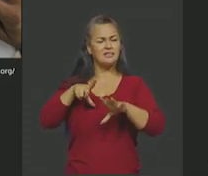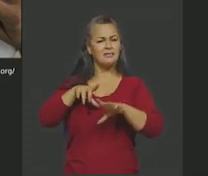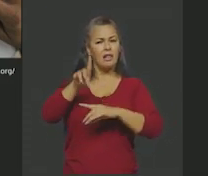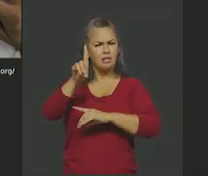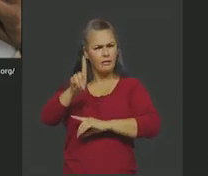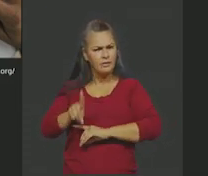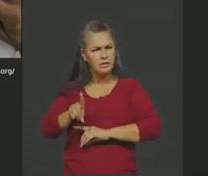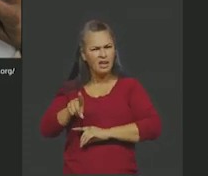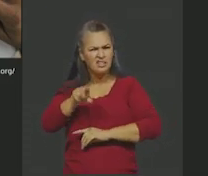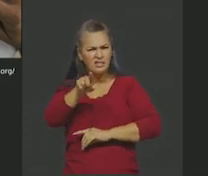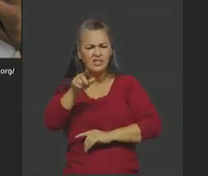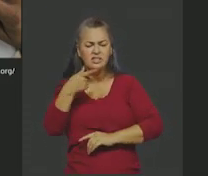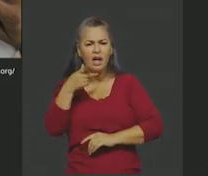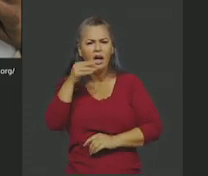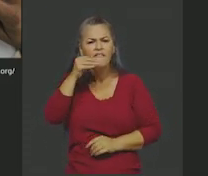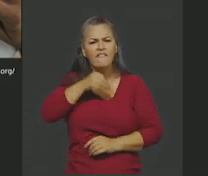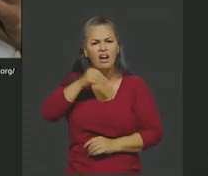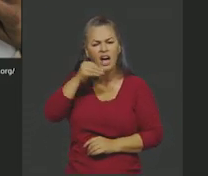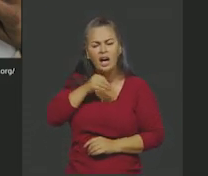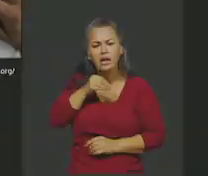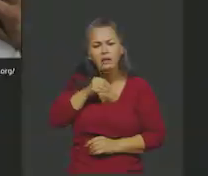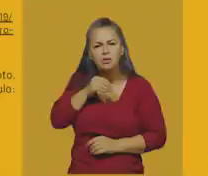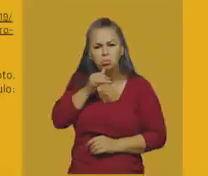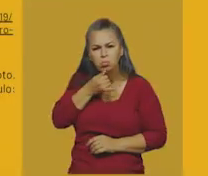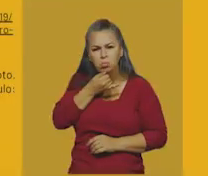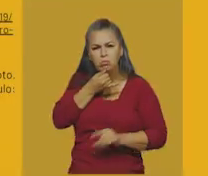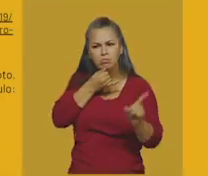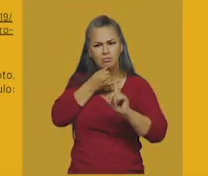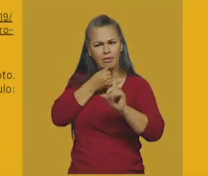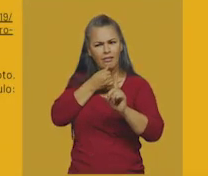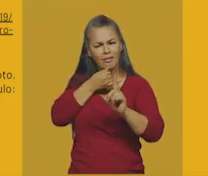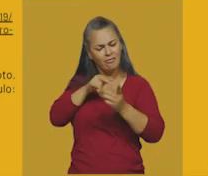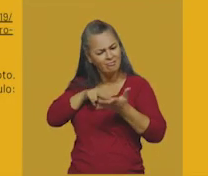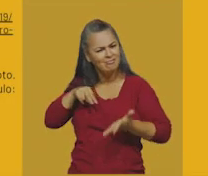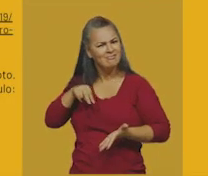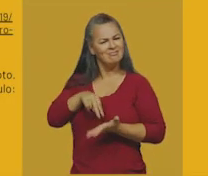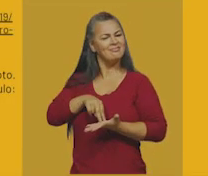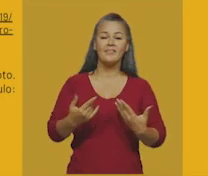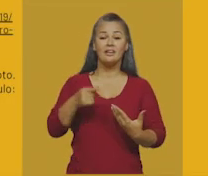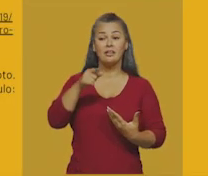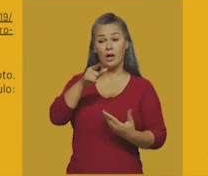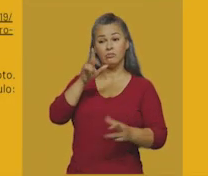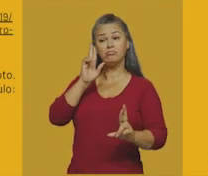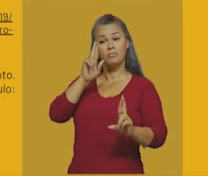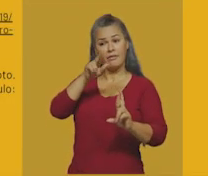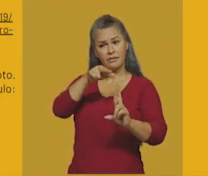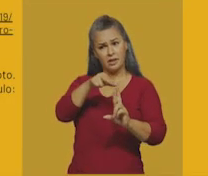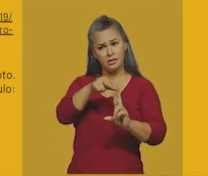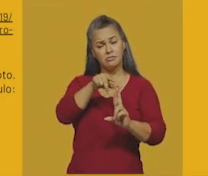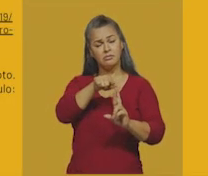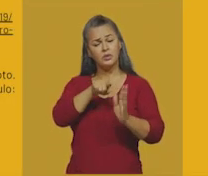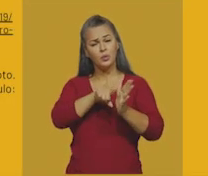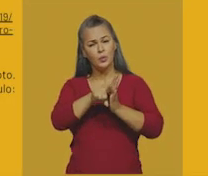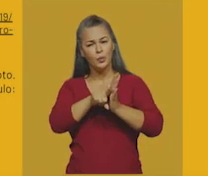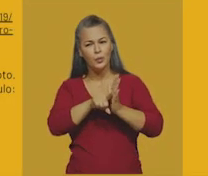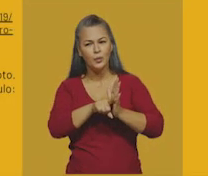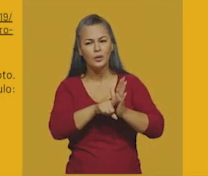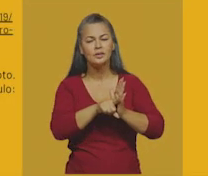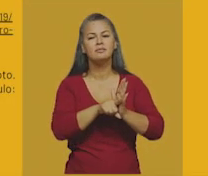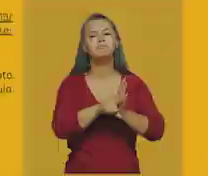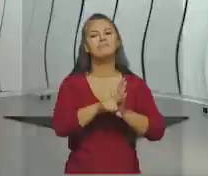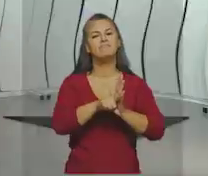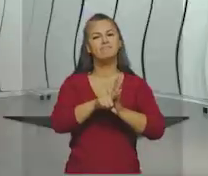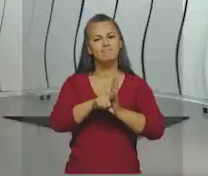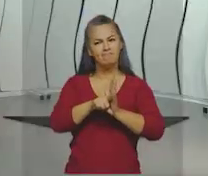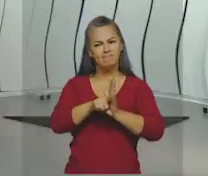vai deixar de ser feliz, tá? Bem, essas são as nossas referências